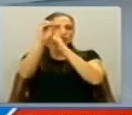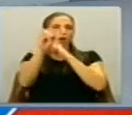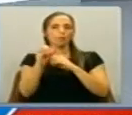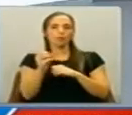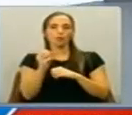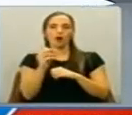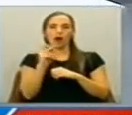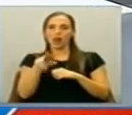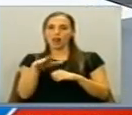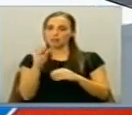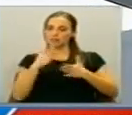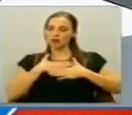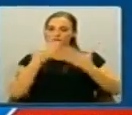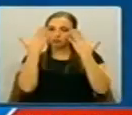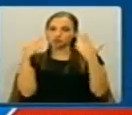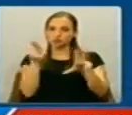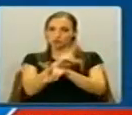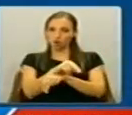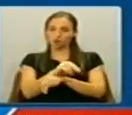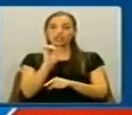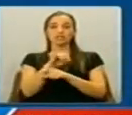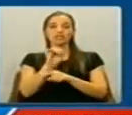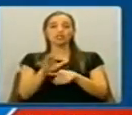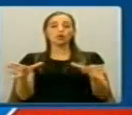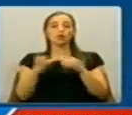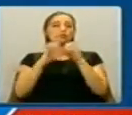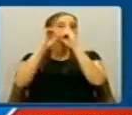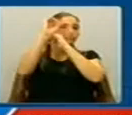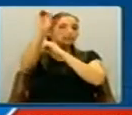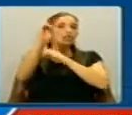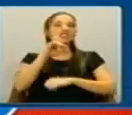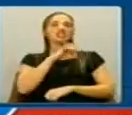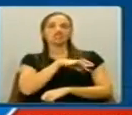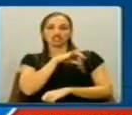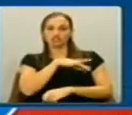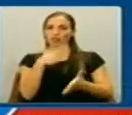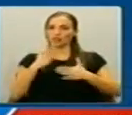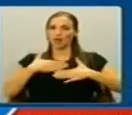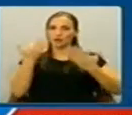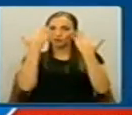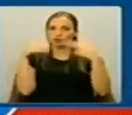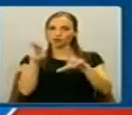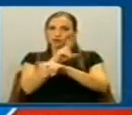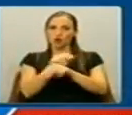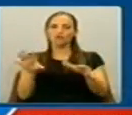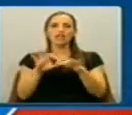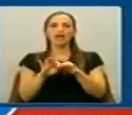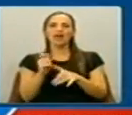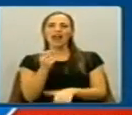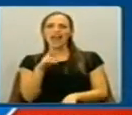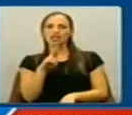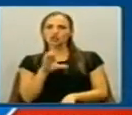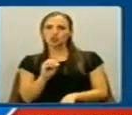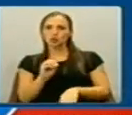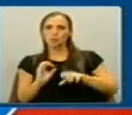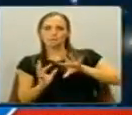O conjunto de radiotelescópios do ALMA, que está situado no deserto do Chile, apresentou-nos mais umas novidades relacionadas com exoplanetas. Vamos até ao sistema